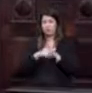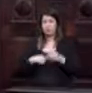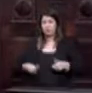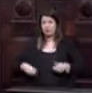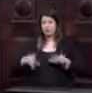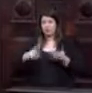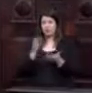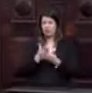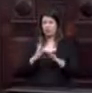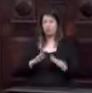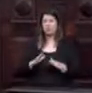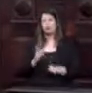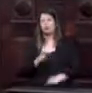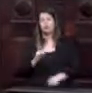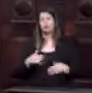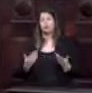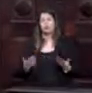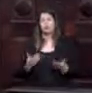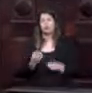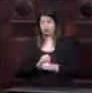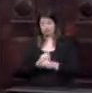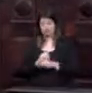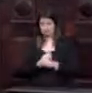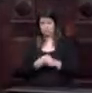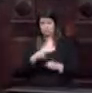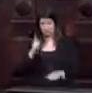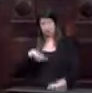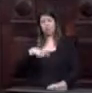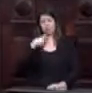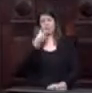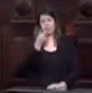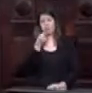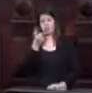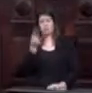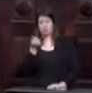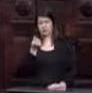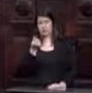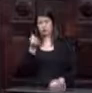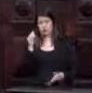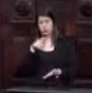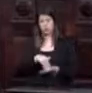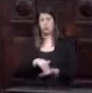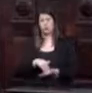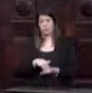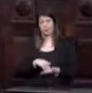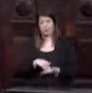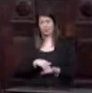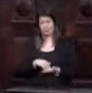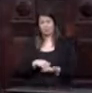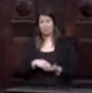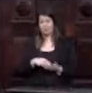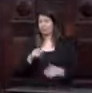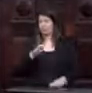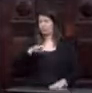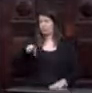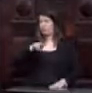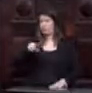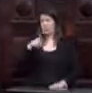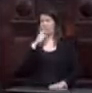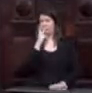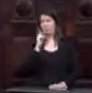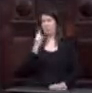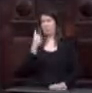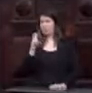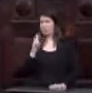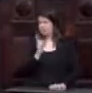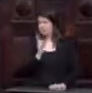liquidada, obrigatória. Foi o ano 2016, foi o último ano, não foi